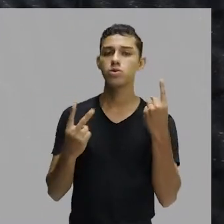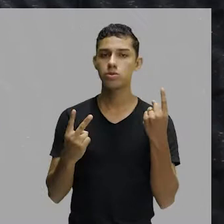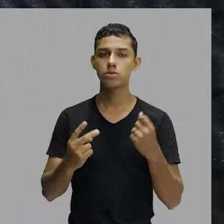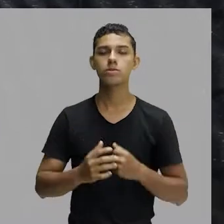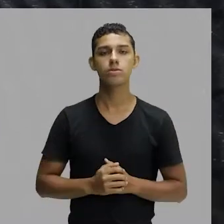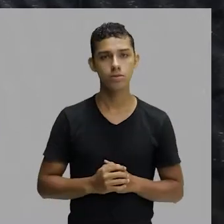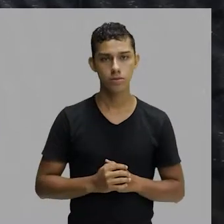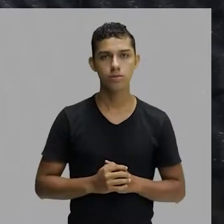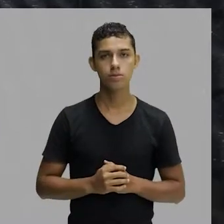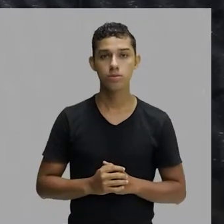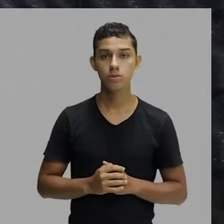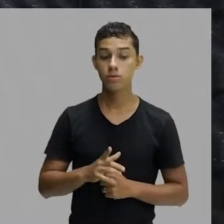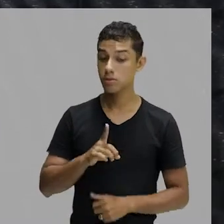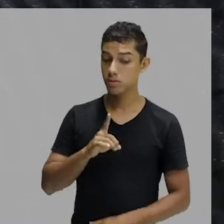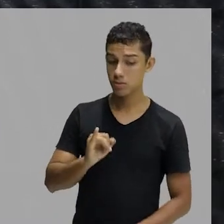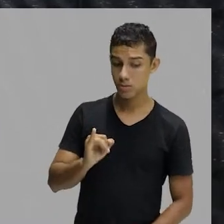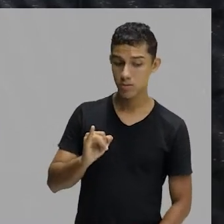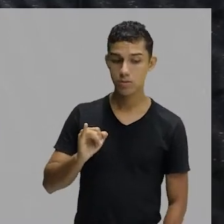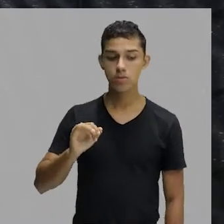2 de